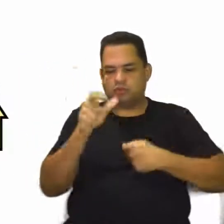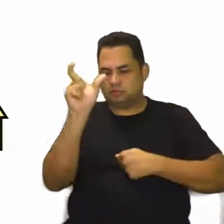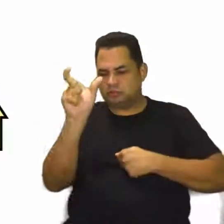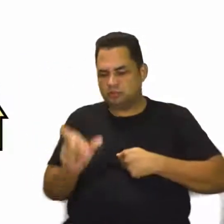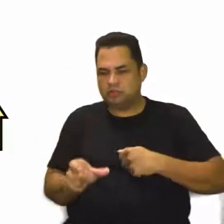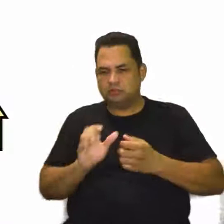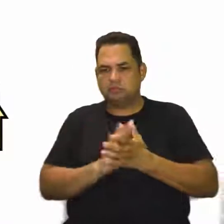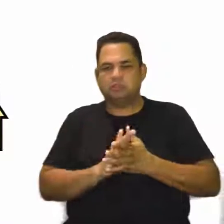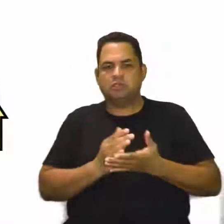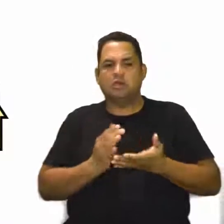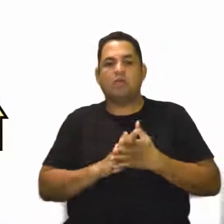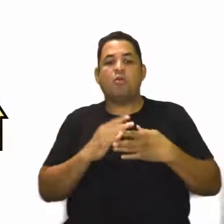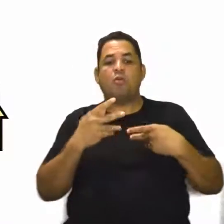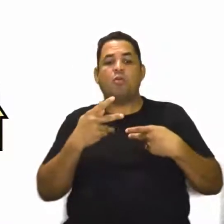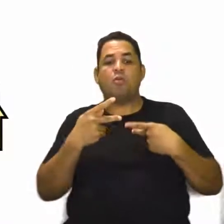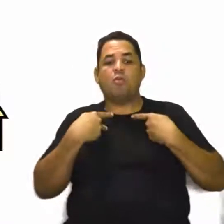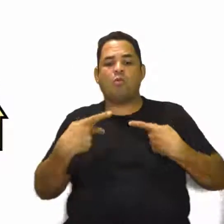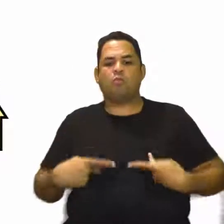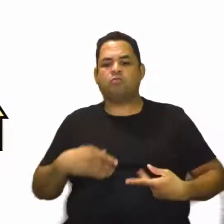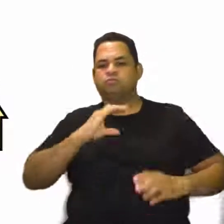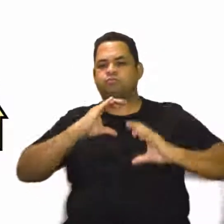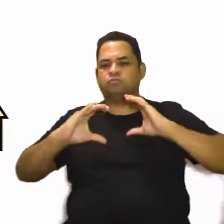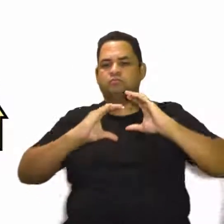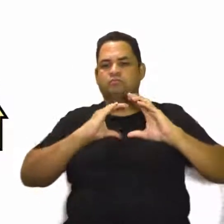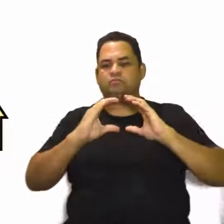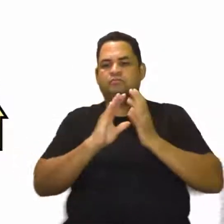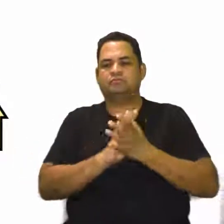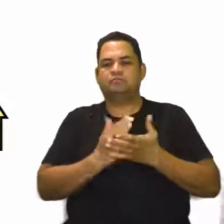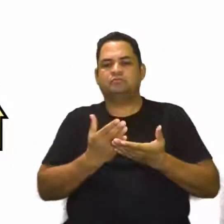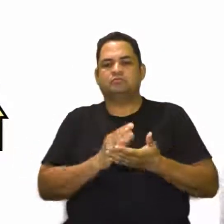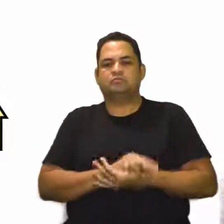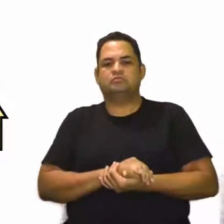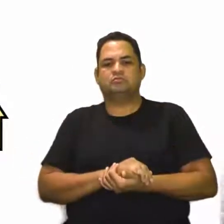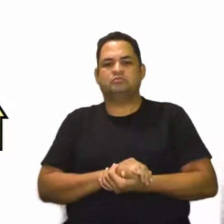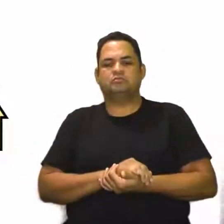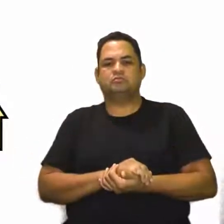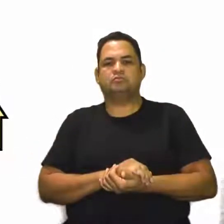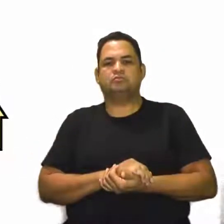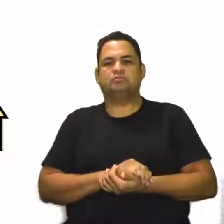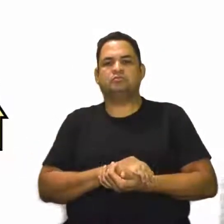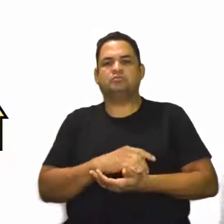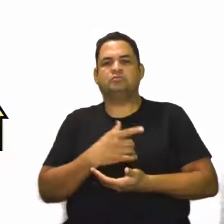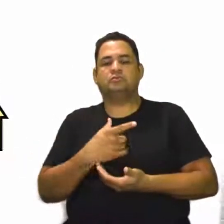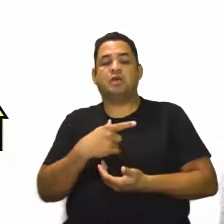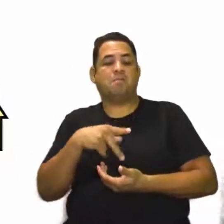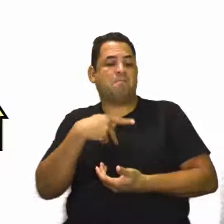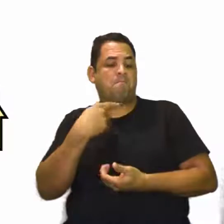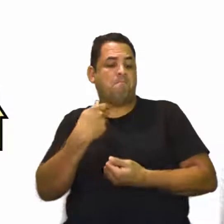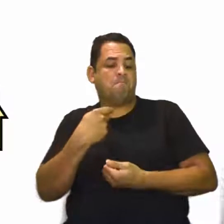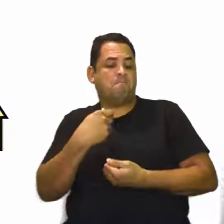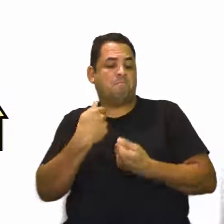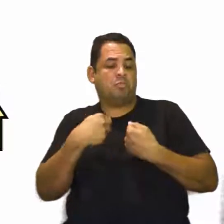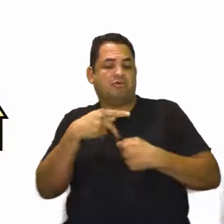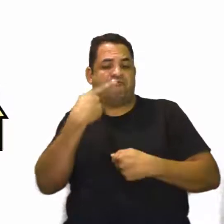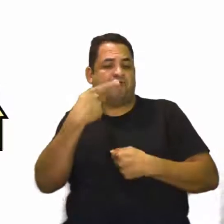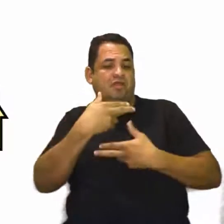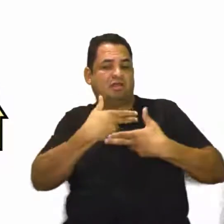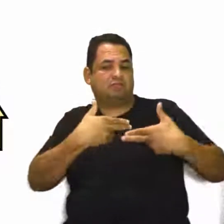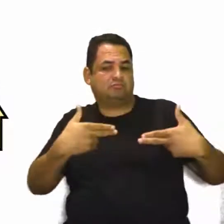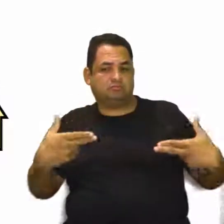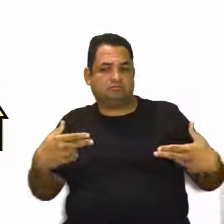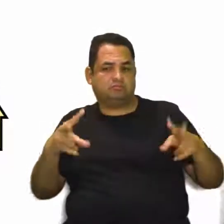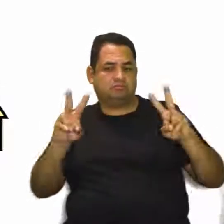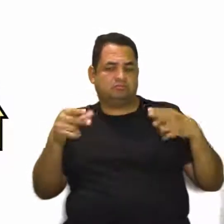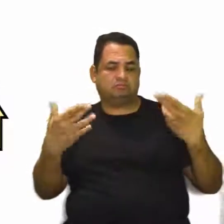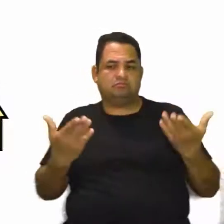Então, o nosso corpo se comunica. Através do corpo, nós vamos dizer muita coisa. Então, nós temos que